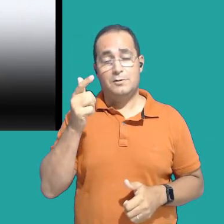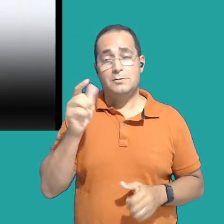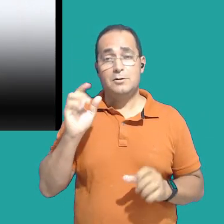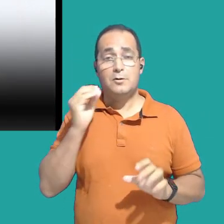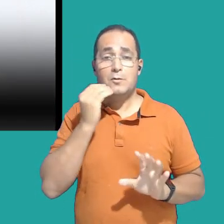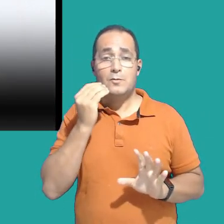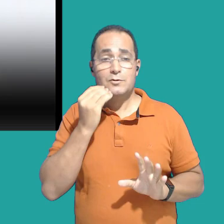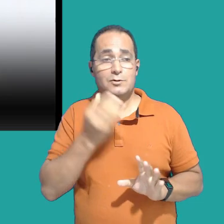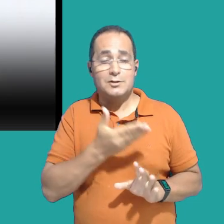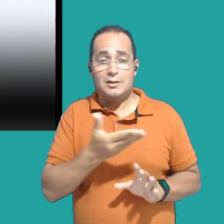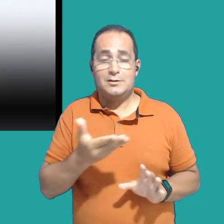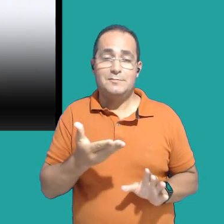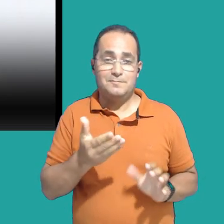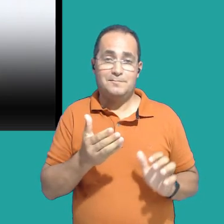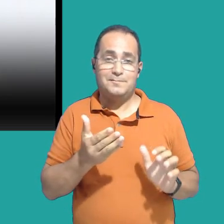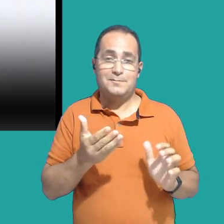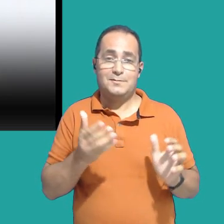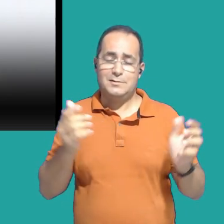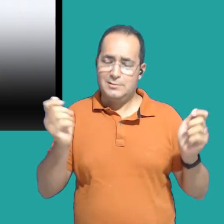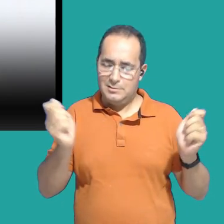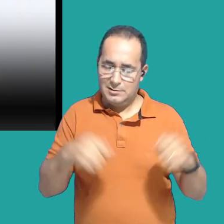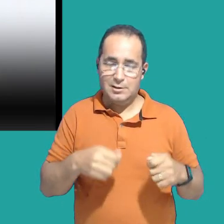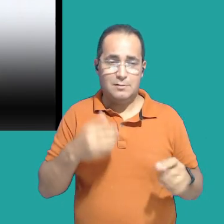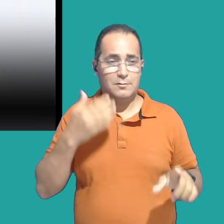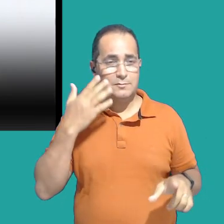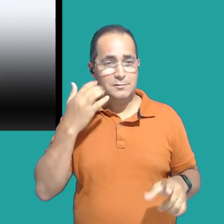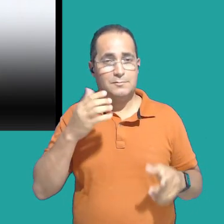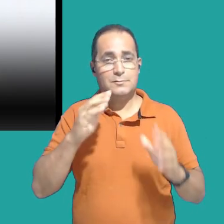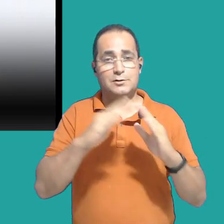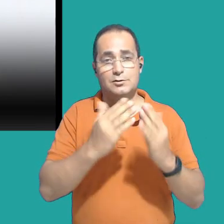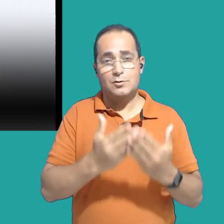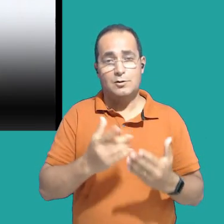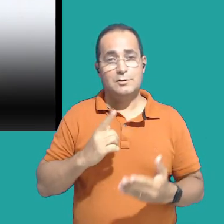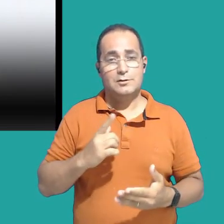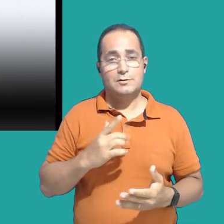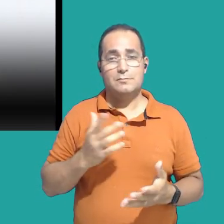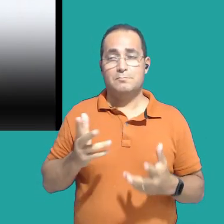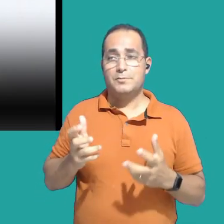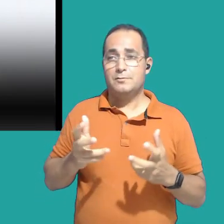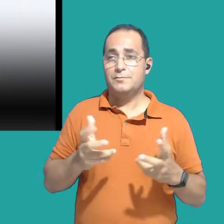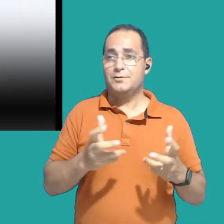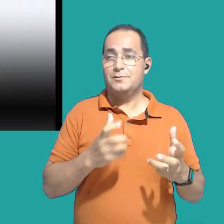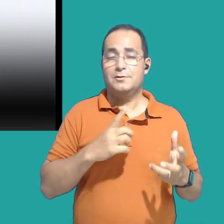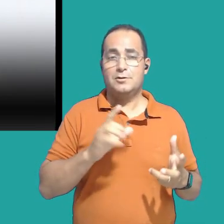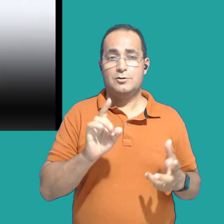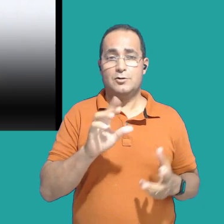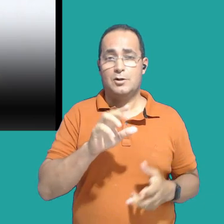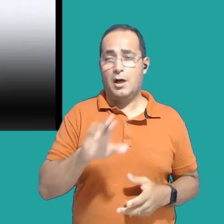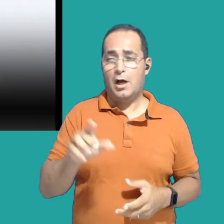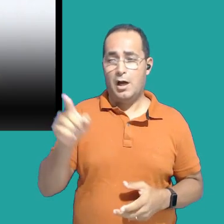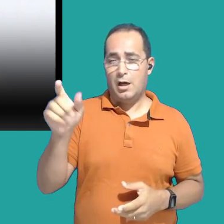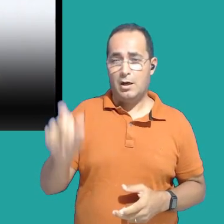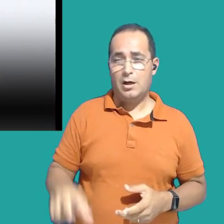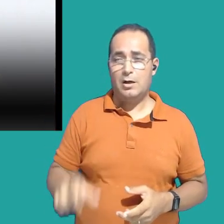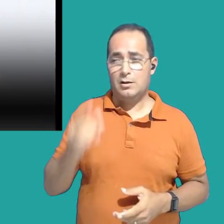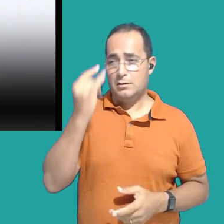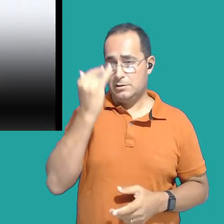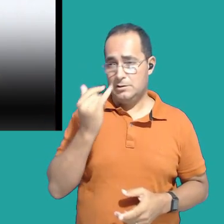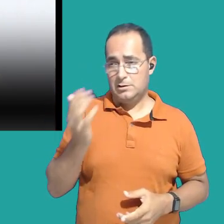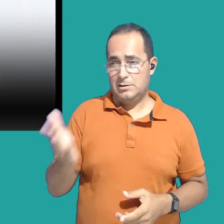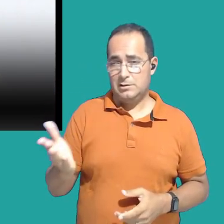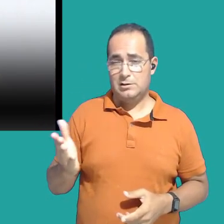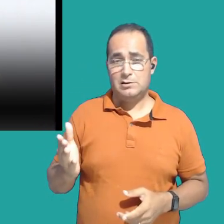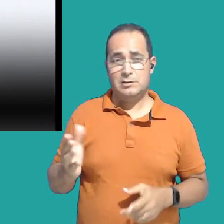melhor através das oportunidades que você vai poder abraçar na escola, porque não necessariamente só porque tem uma pessoa